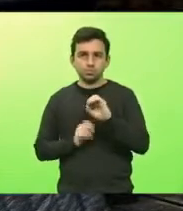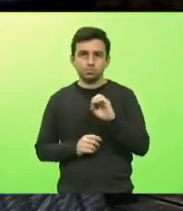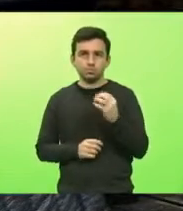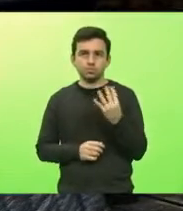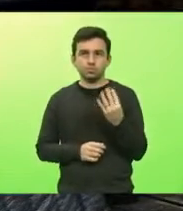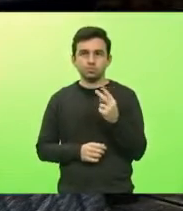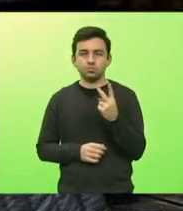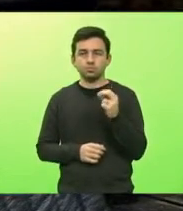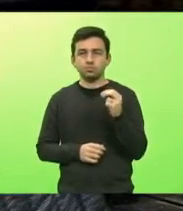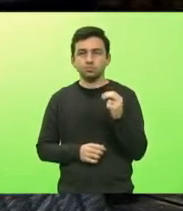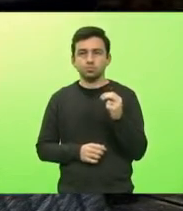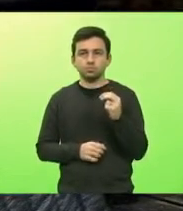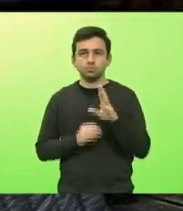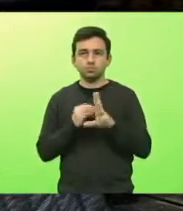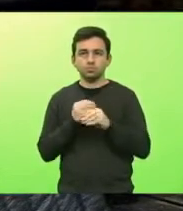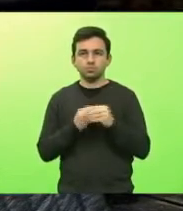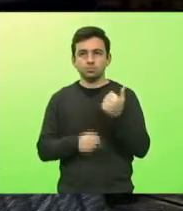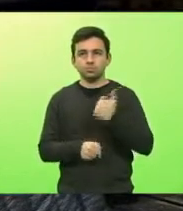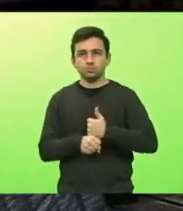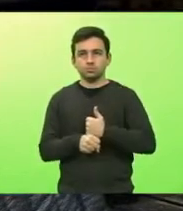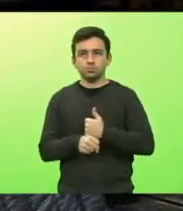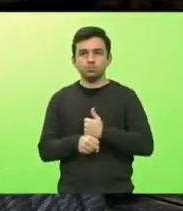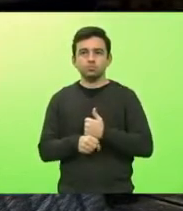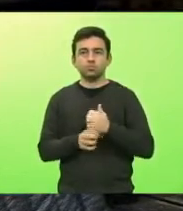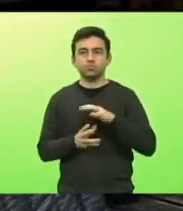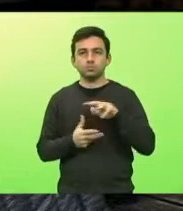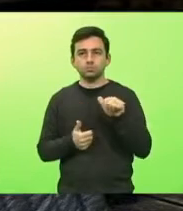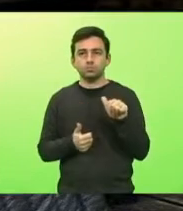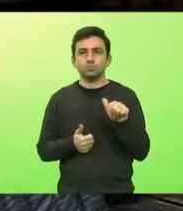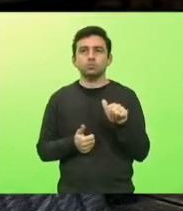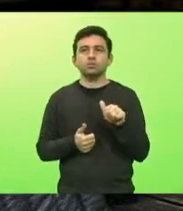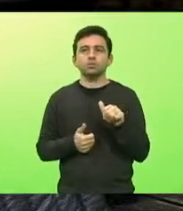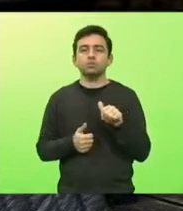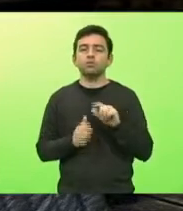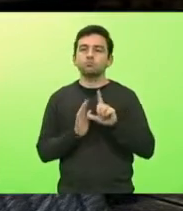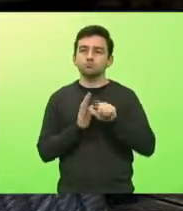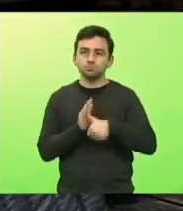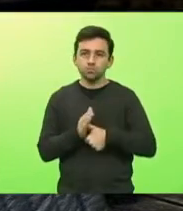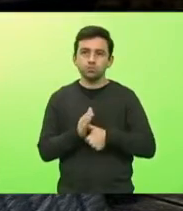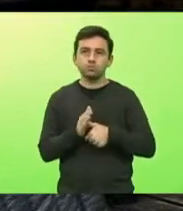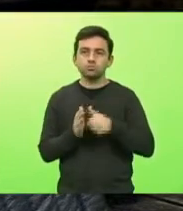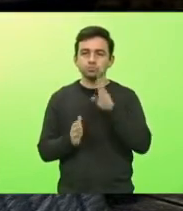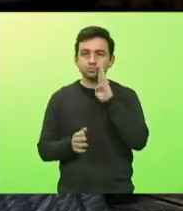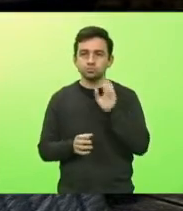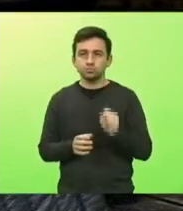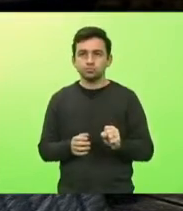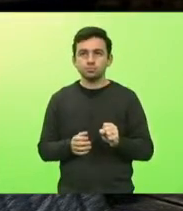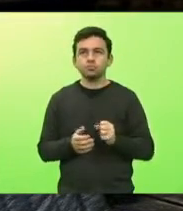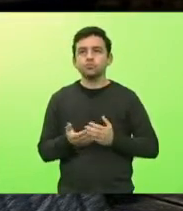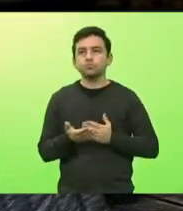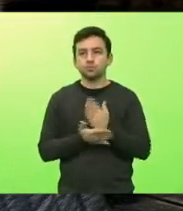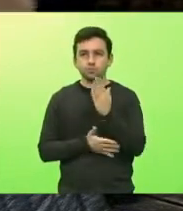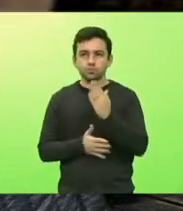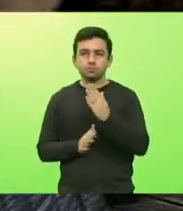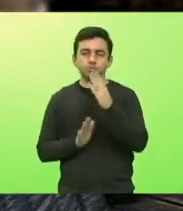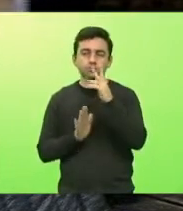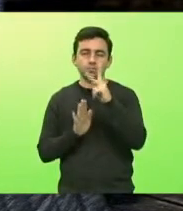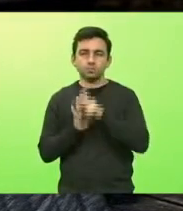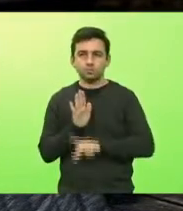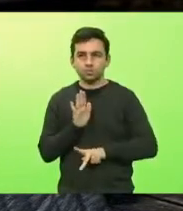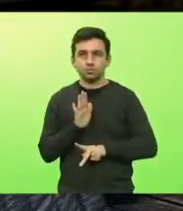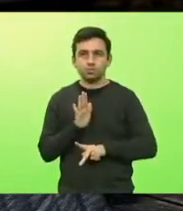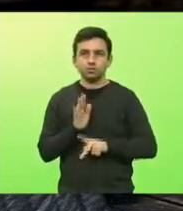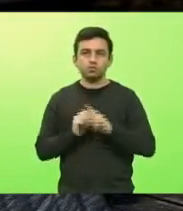004/2020 com emenda substitutiva global. Após ser discutido pelo senhor deputado Bruno Souza, foi aprovado em turno único o projeto de resolução